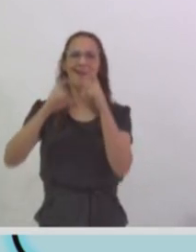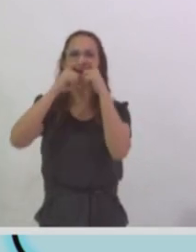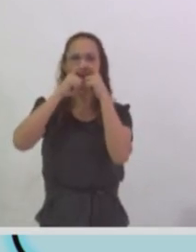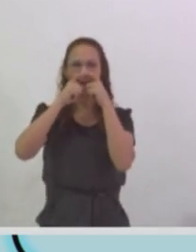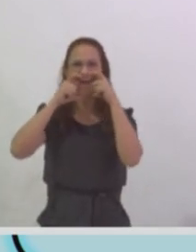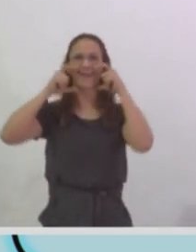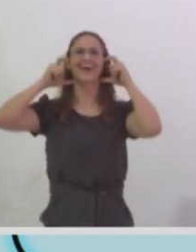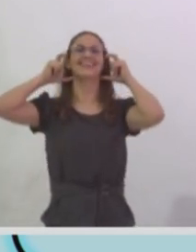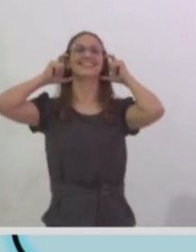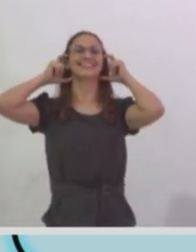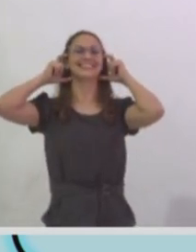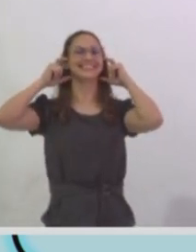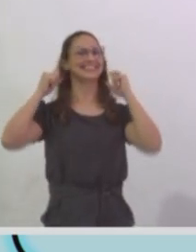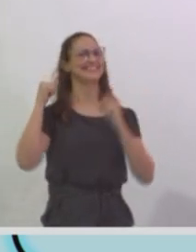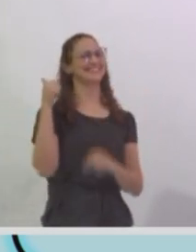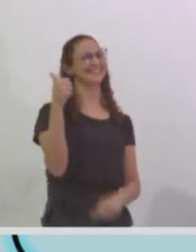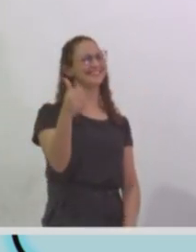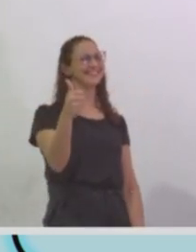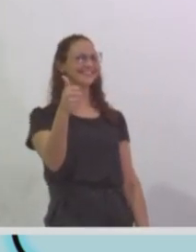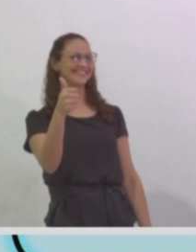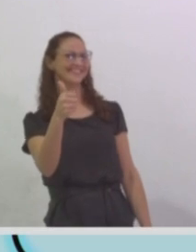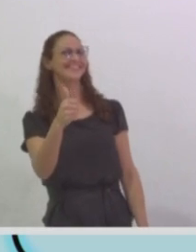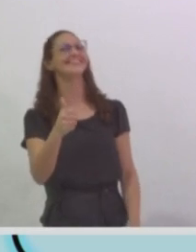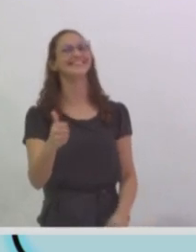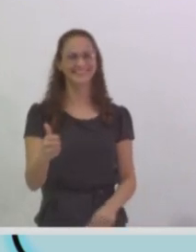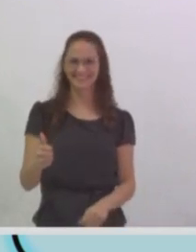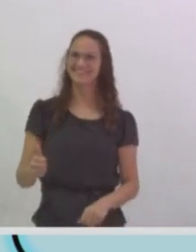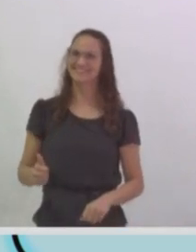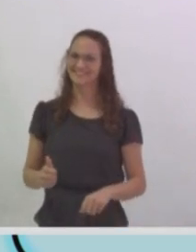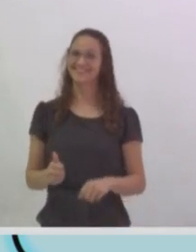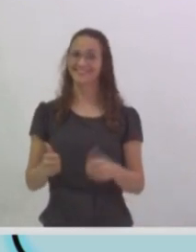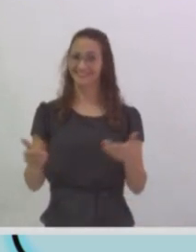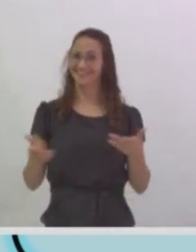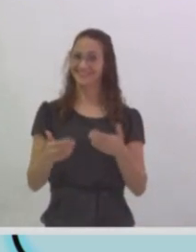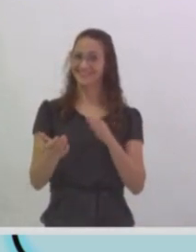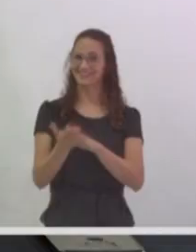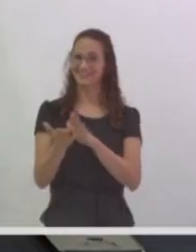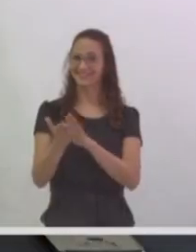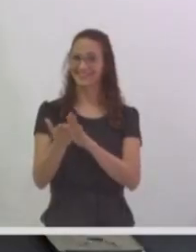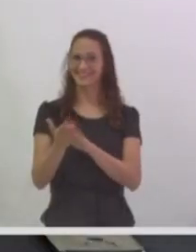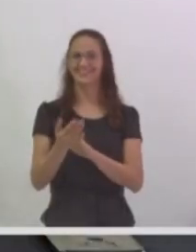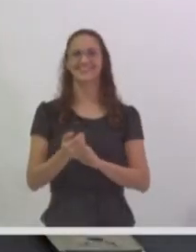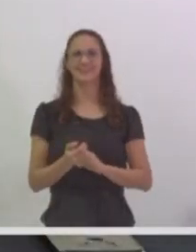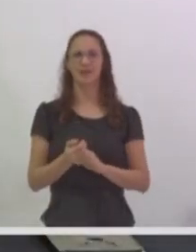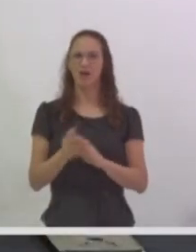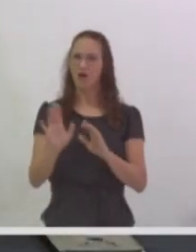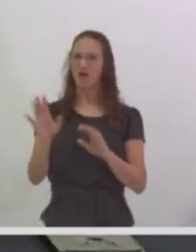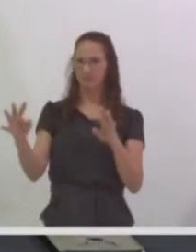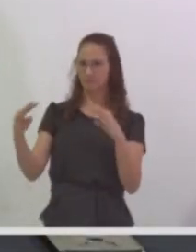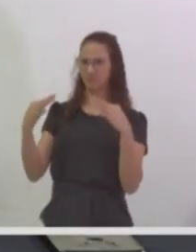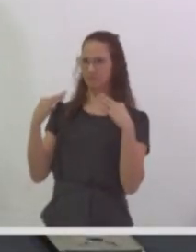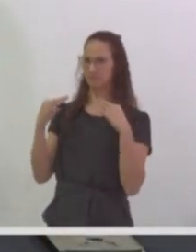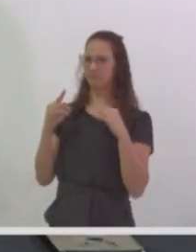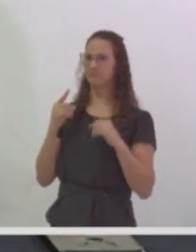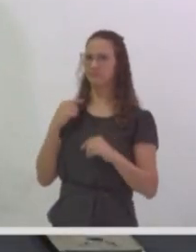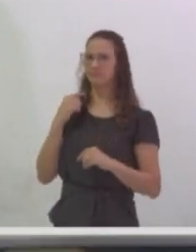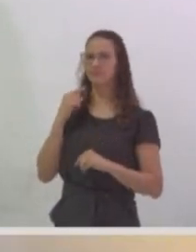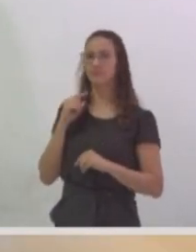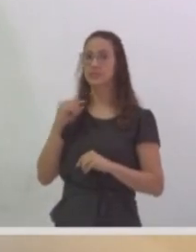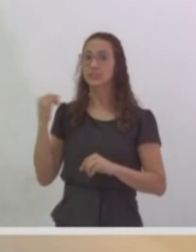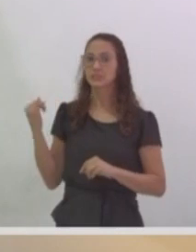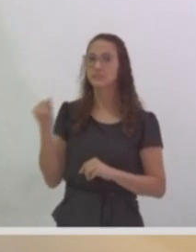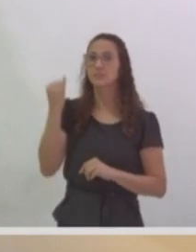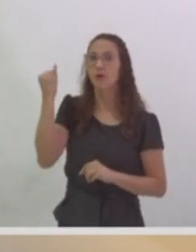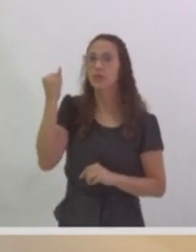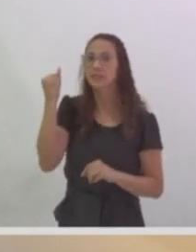máscara, show, vocês estão de parabéns, essa aula maravilhosa. Mas, ó, vem para mim aqui, ó, o mais